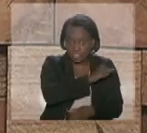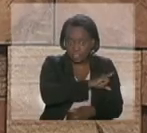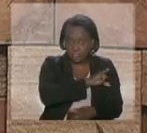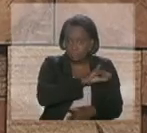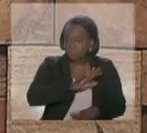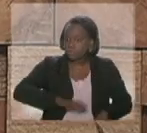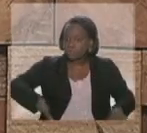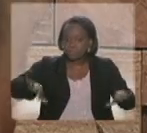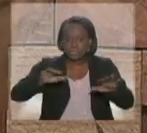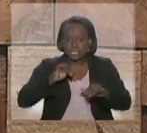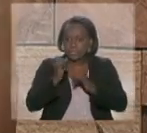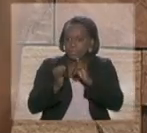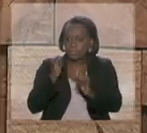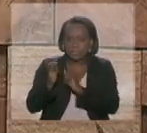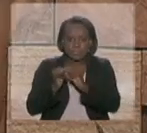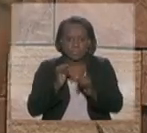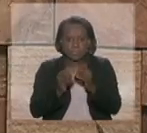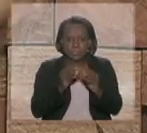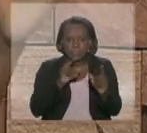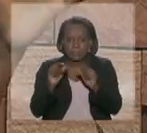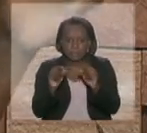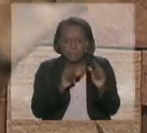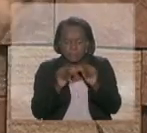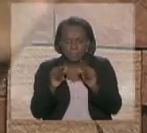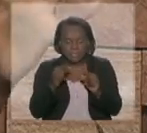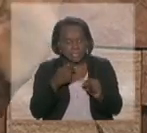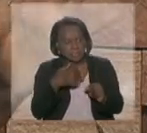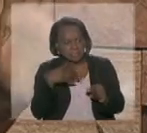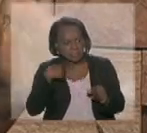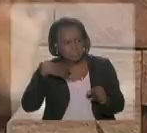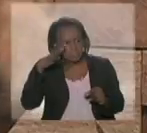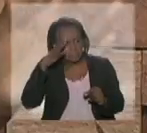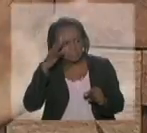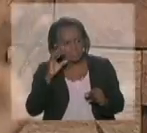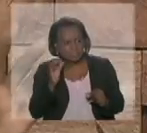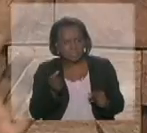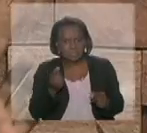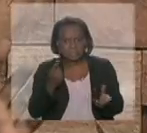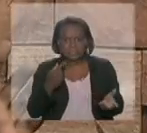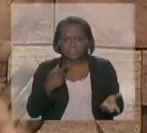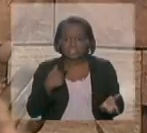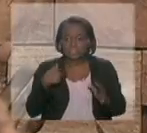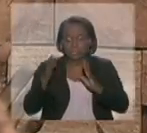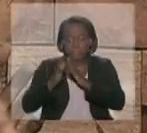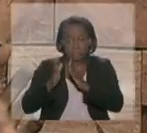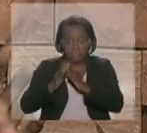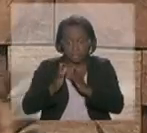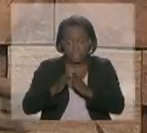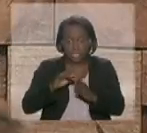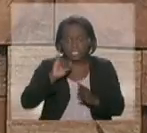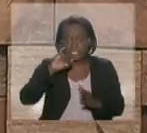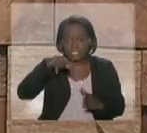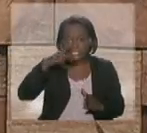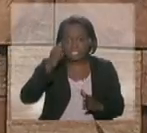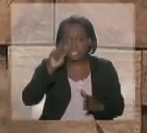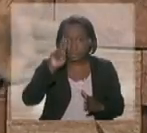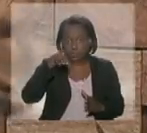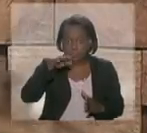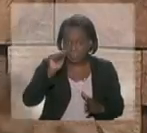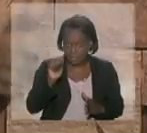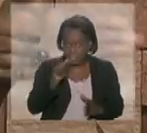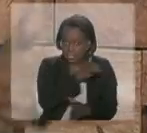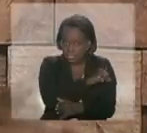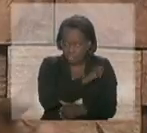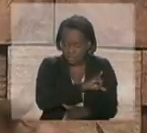voltei pro Rio o personagem já tava um burbur indo o personagem mesmo antes de ir pro ar e aquilo eu já achei esquisito eu morava em